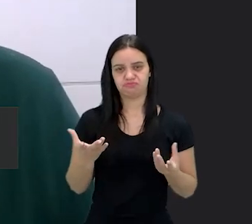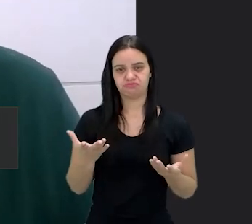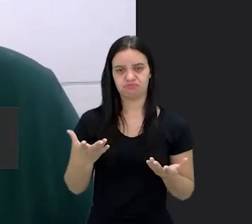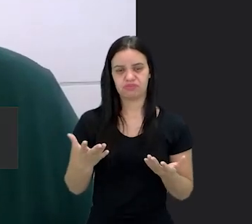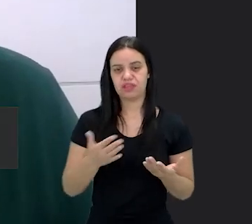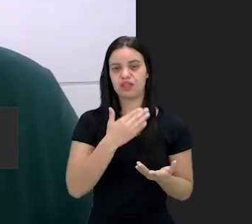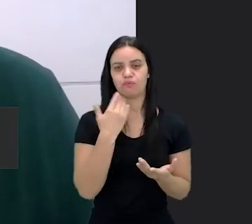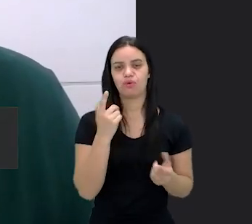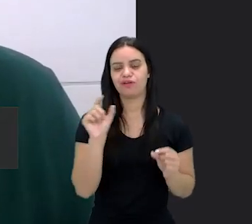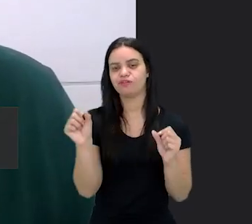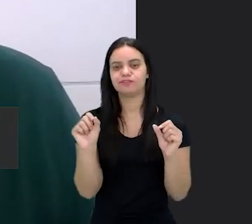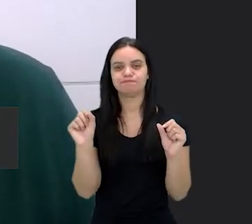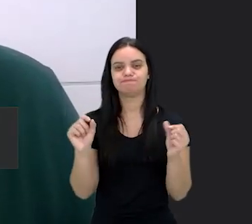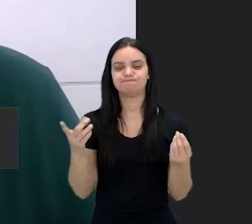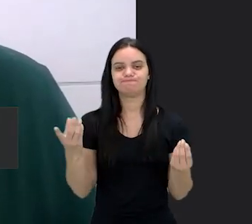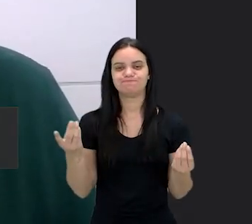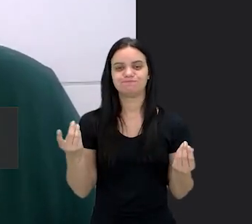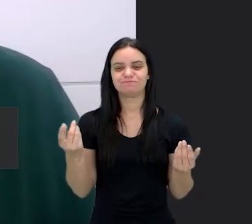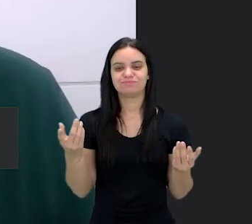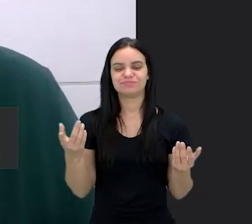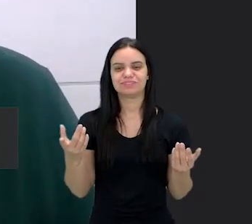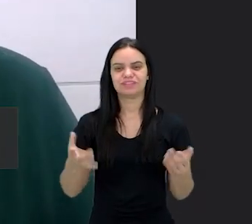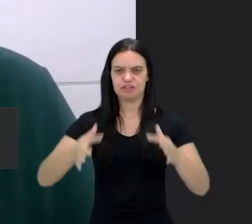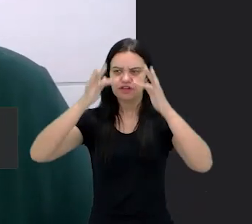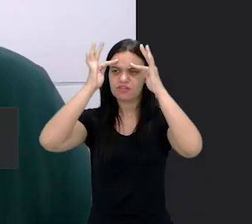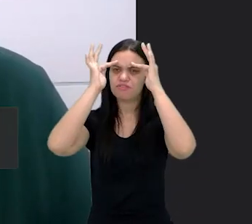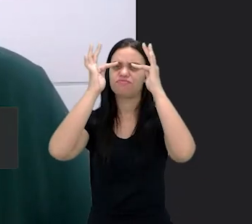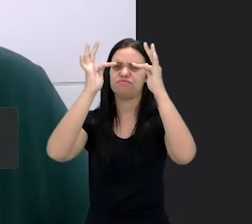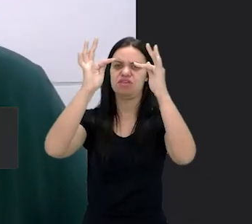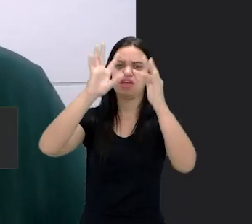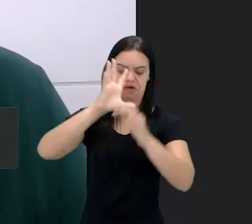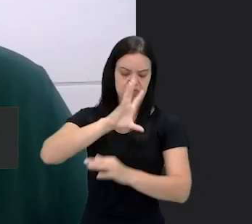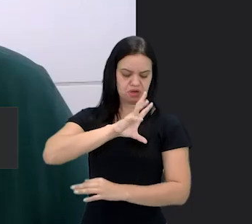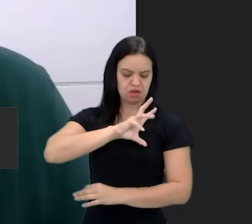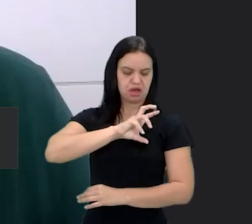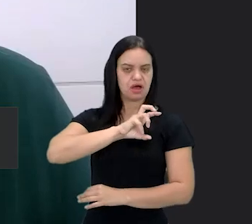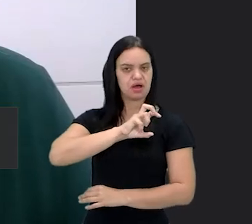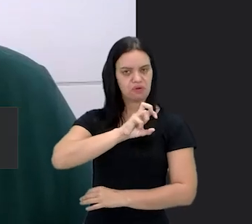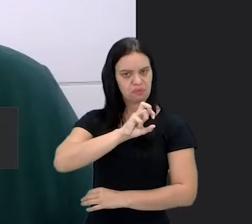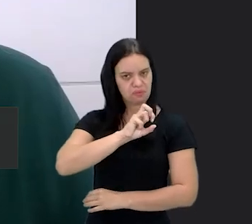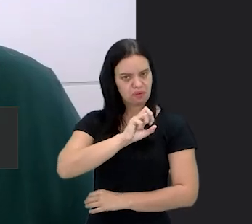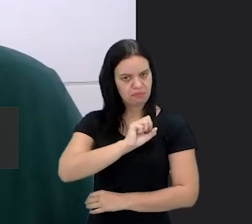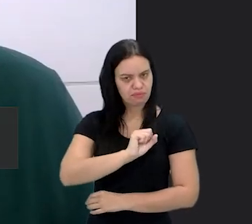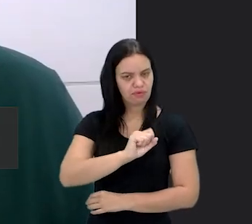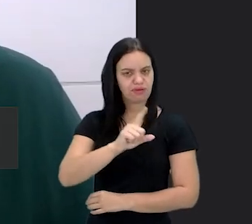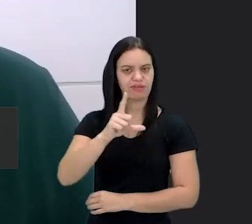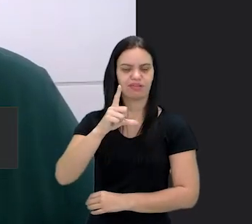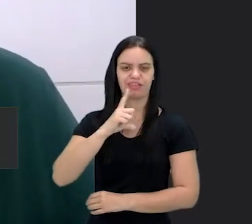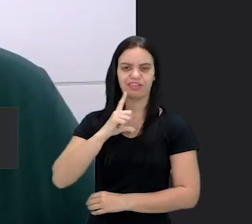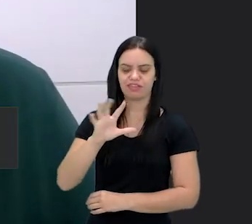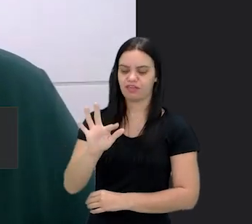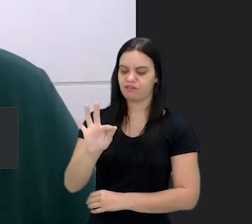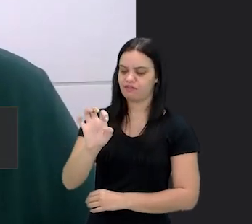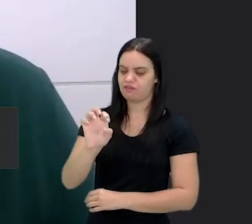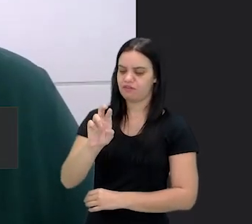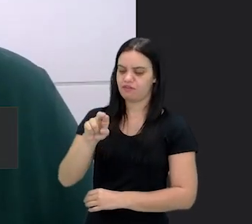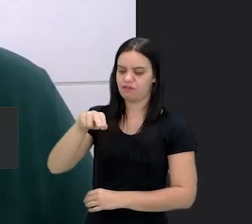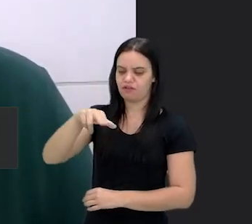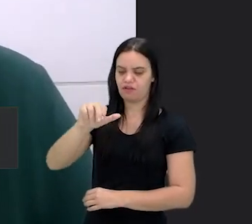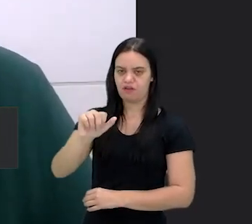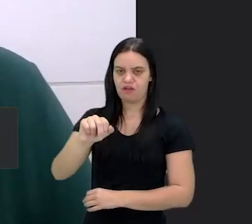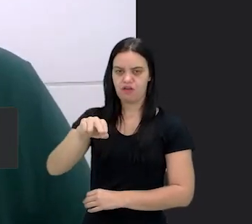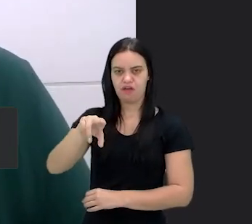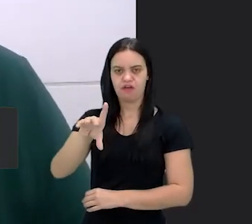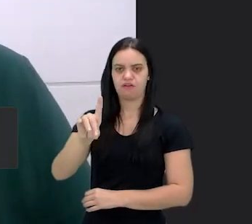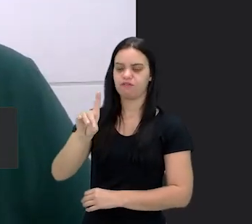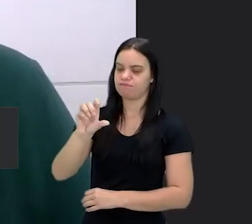removeu daquilo que ela, a ser fiel àquele amor que ela cultivou pelo Fernando, né, que, diga-se de passagem,